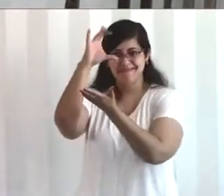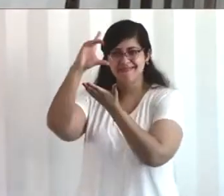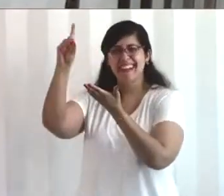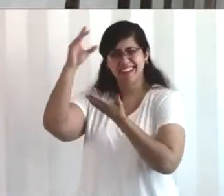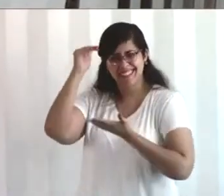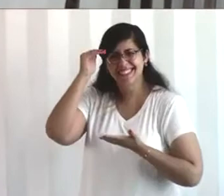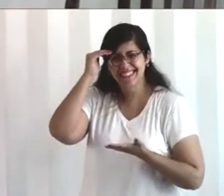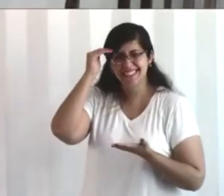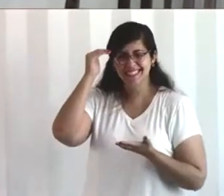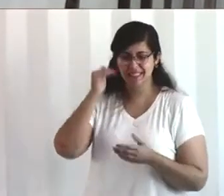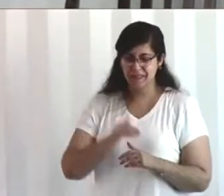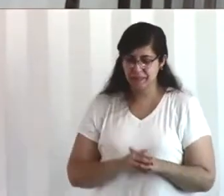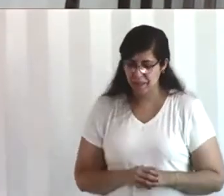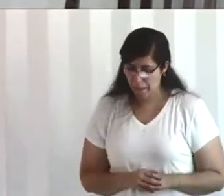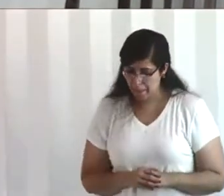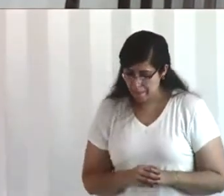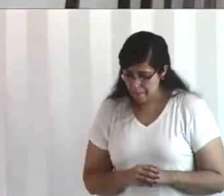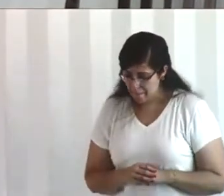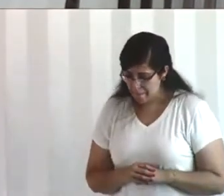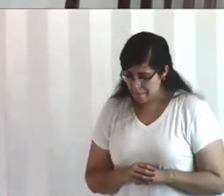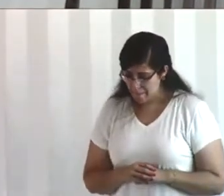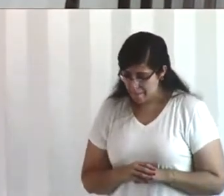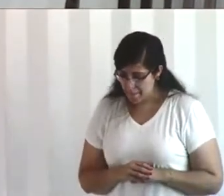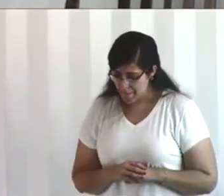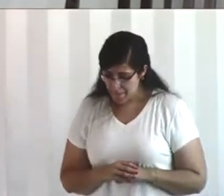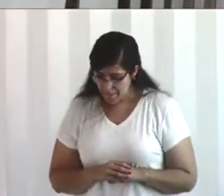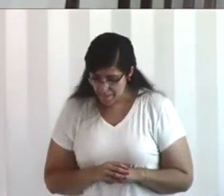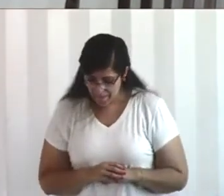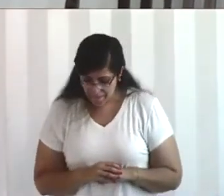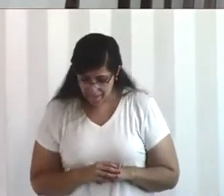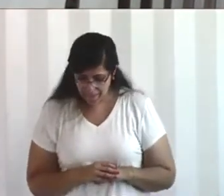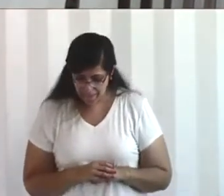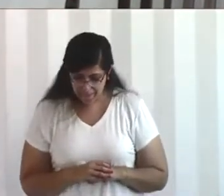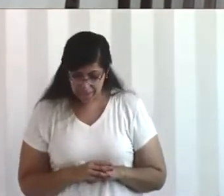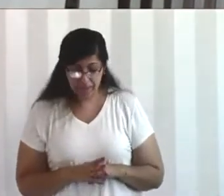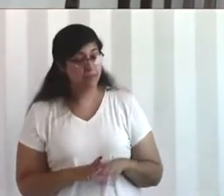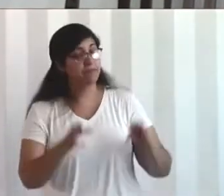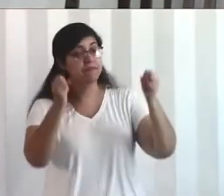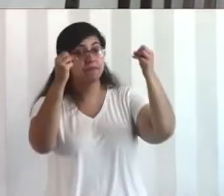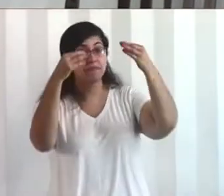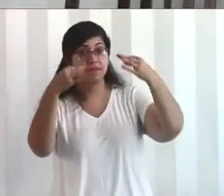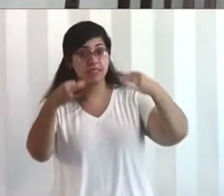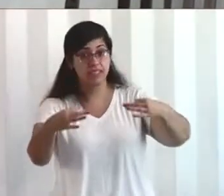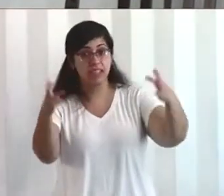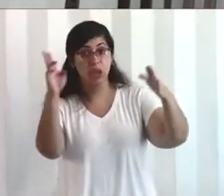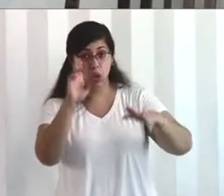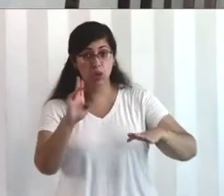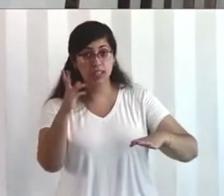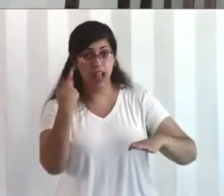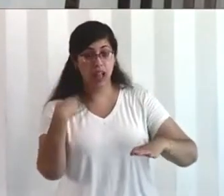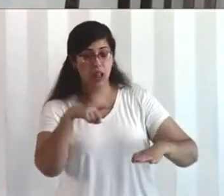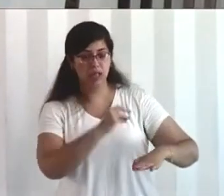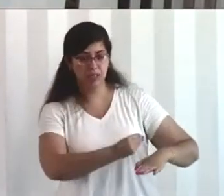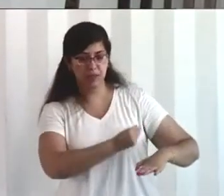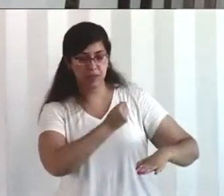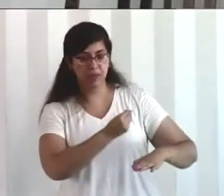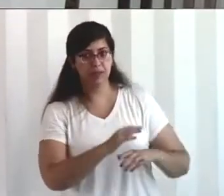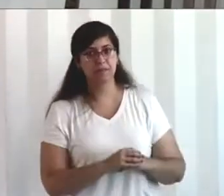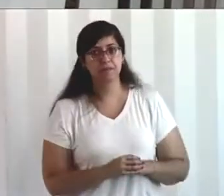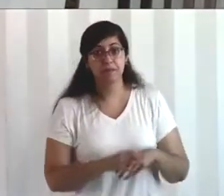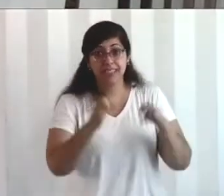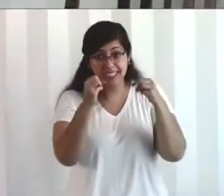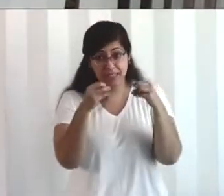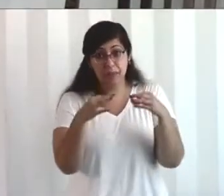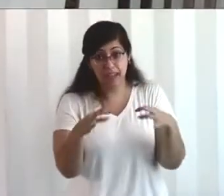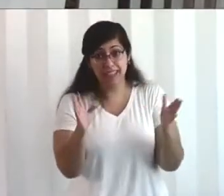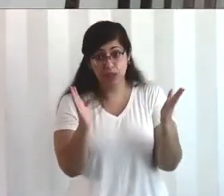Corinto. Os irmãos conhecem, normalmente eu explico o texto para então aplicar. Isso parece ser a explicação do